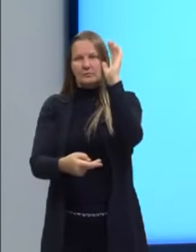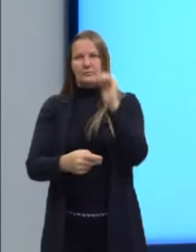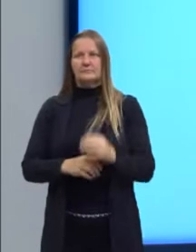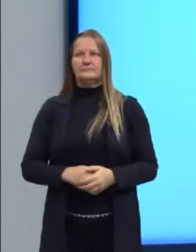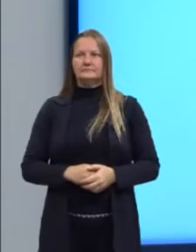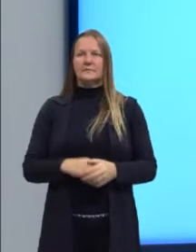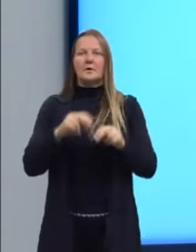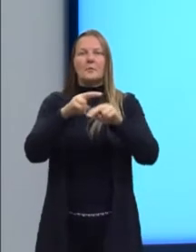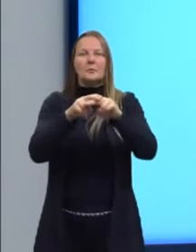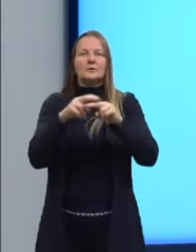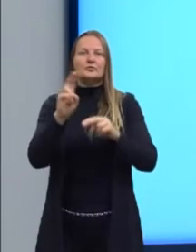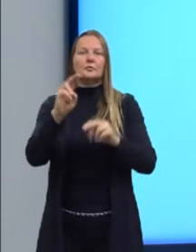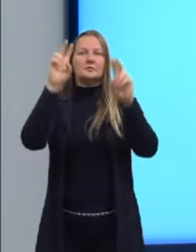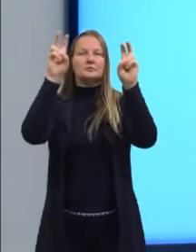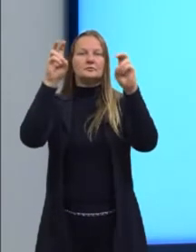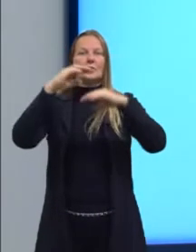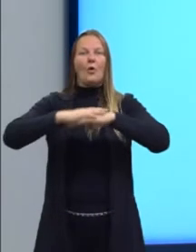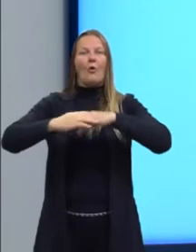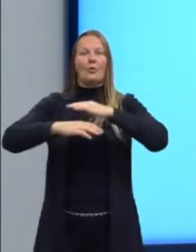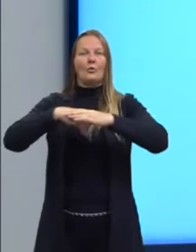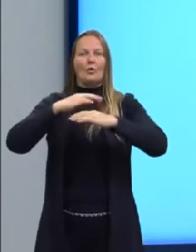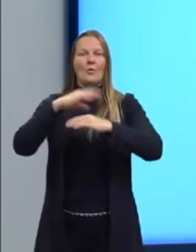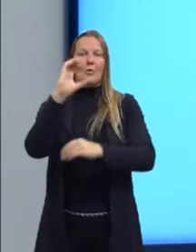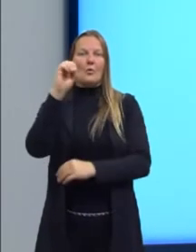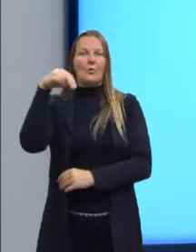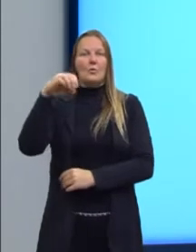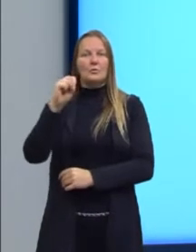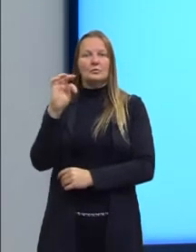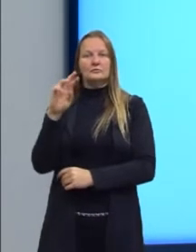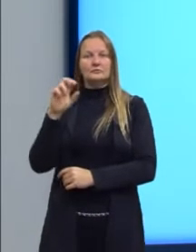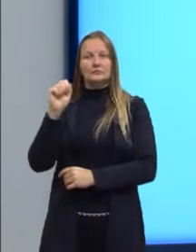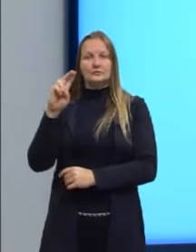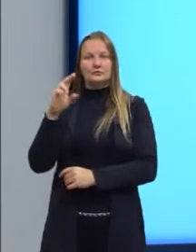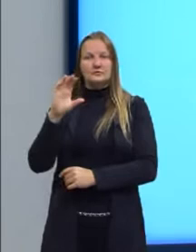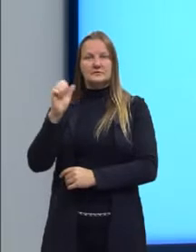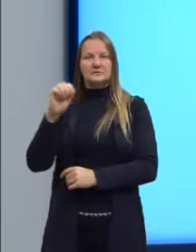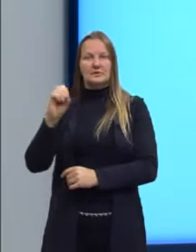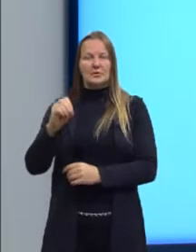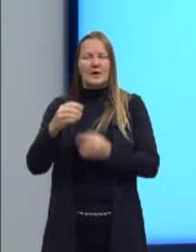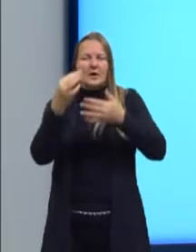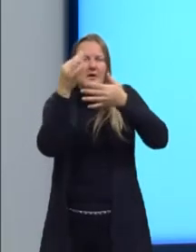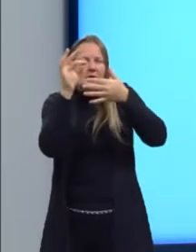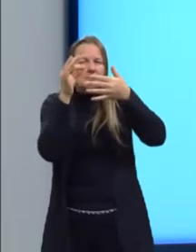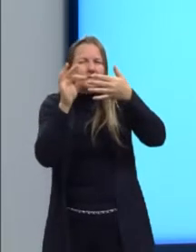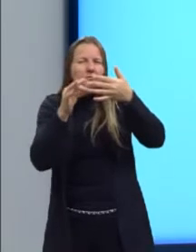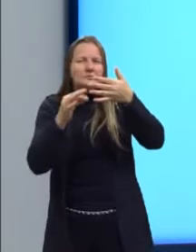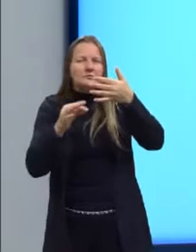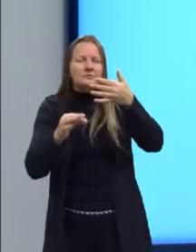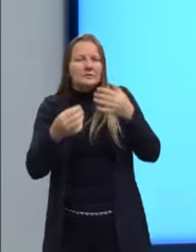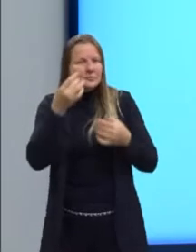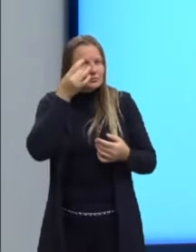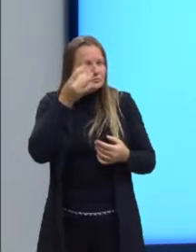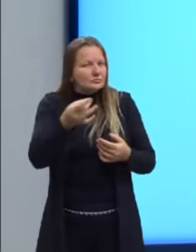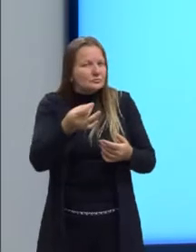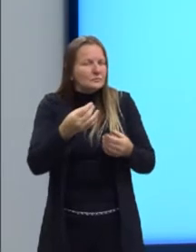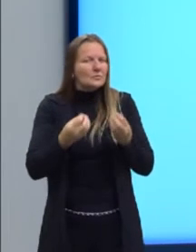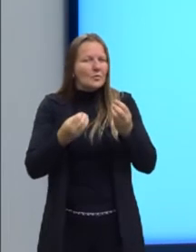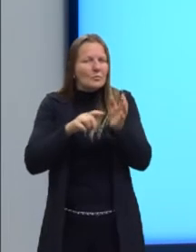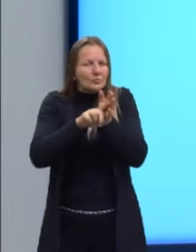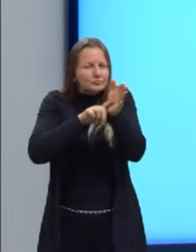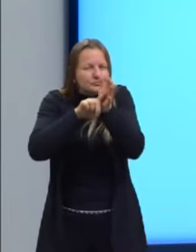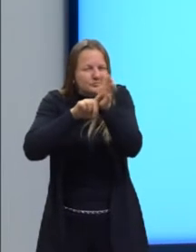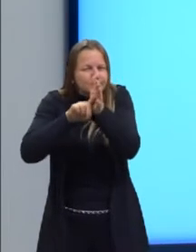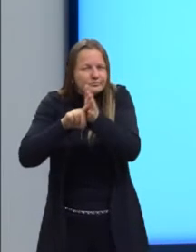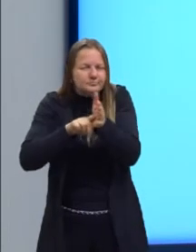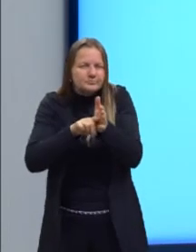vamos olhar Então os versos aí dessa canção né vamos olhar detalhadamente como a gente poderia fazer análise dessa